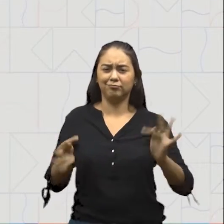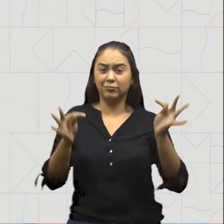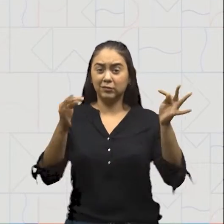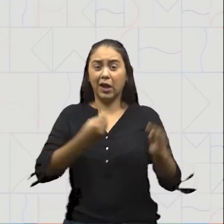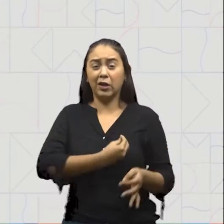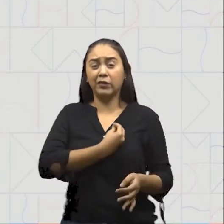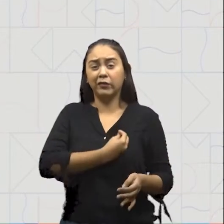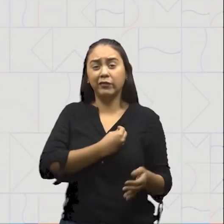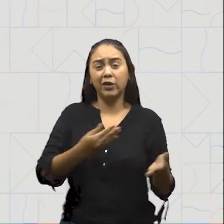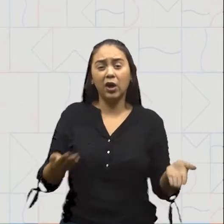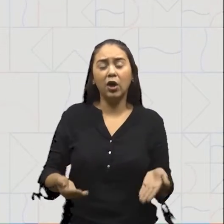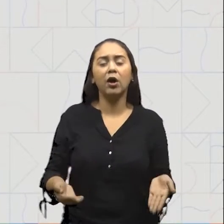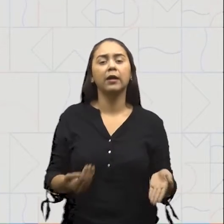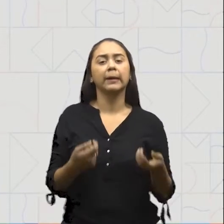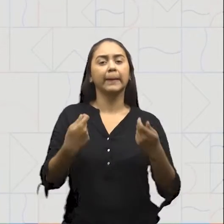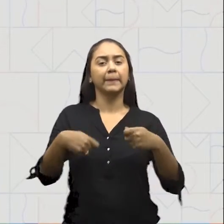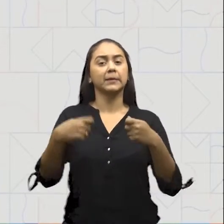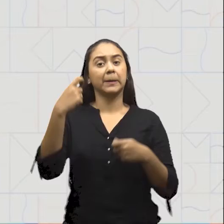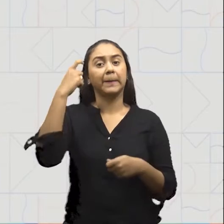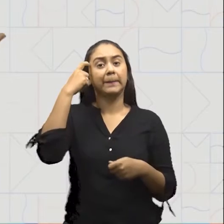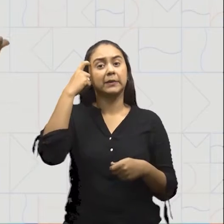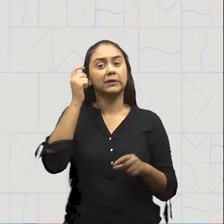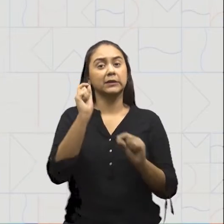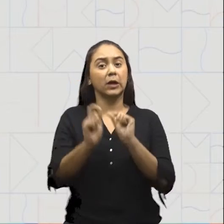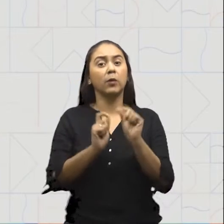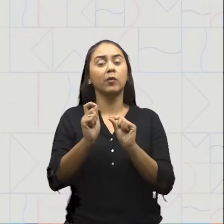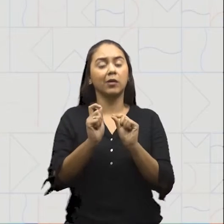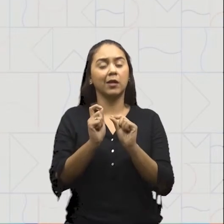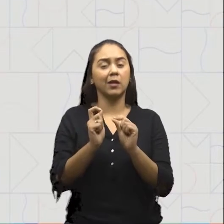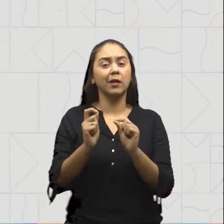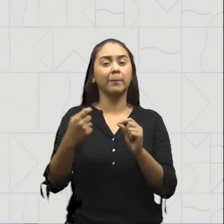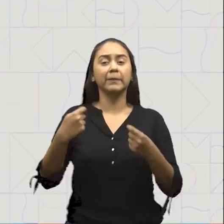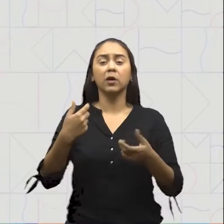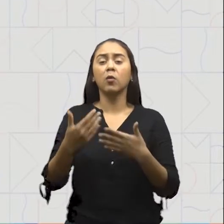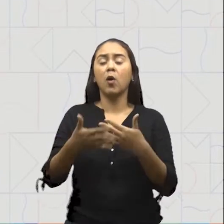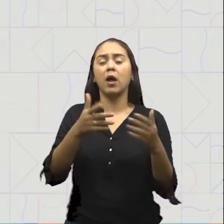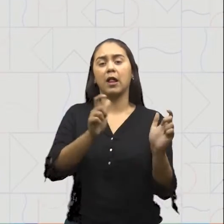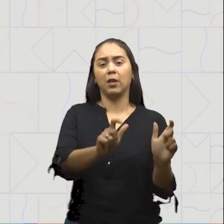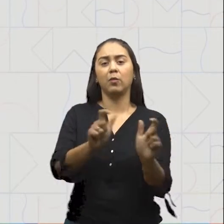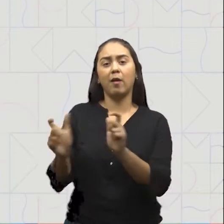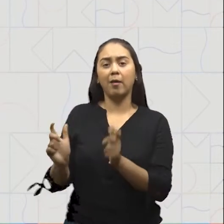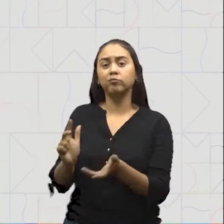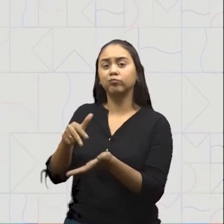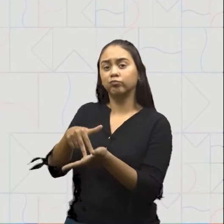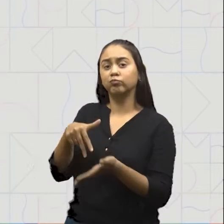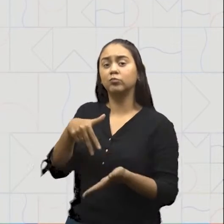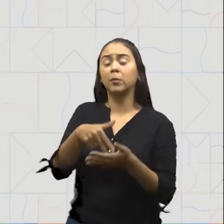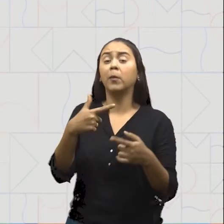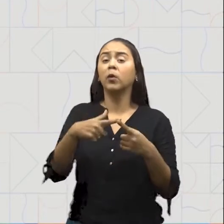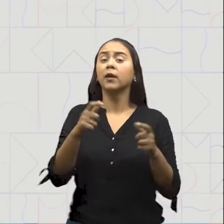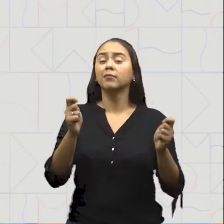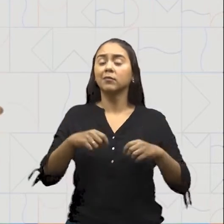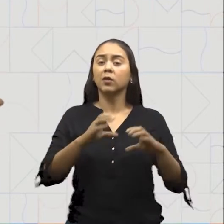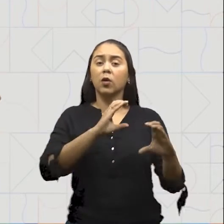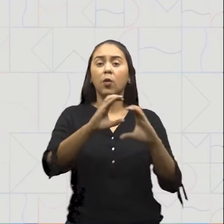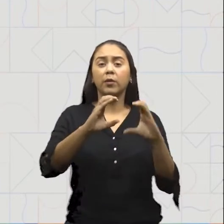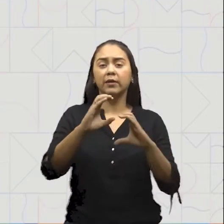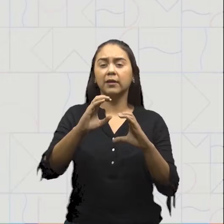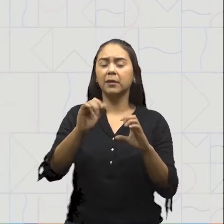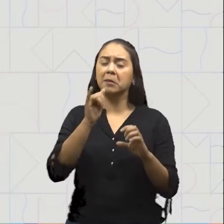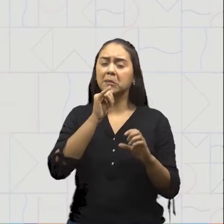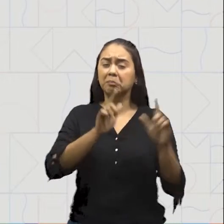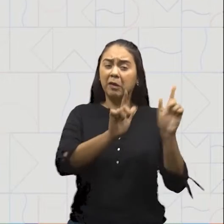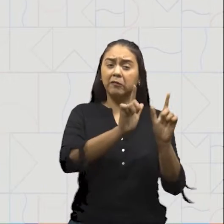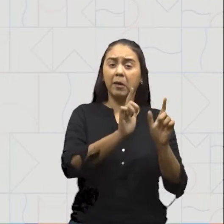em que vivemos, devemos nos preocupar em estar disponíveis em vários locais, canais de comunicação para além da